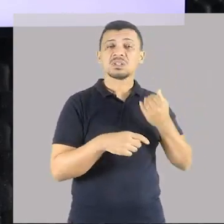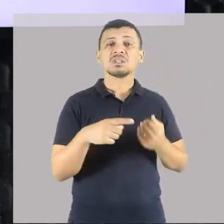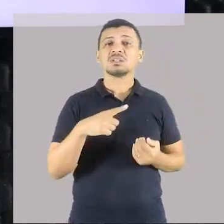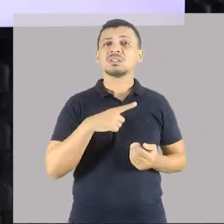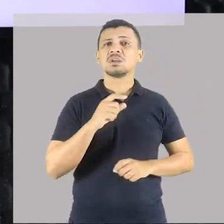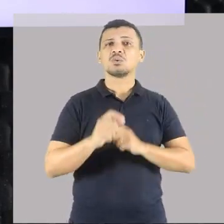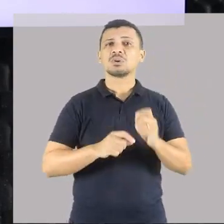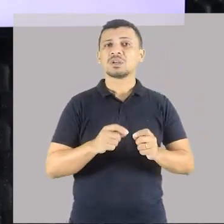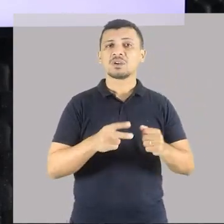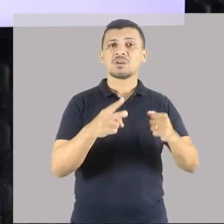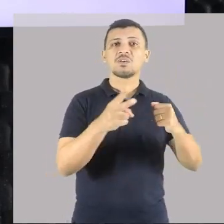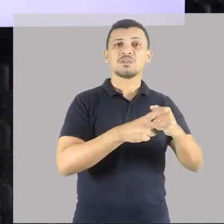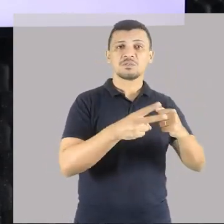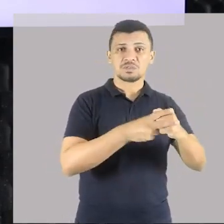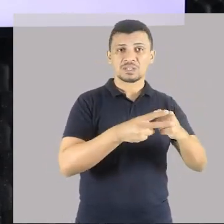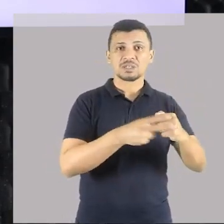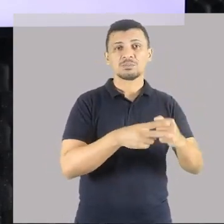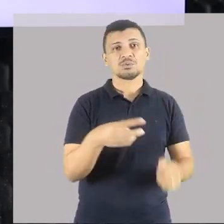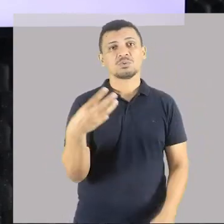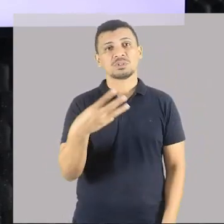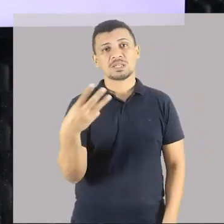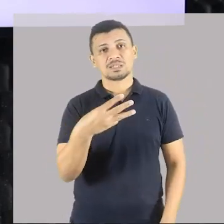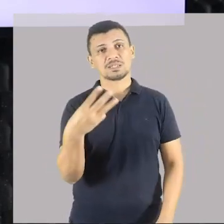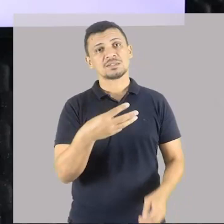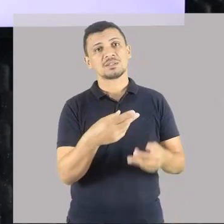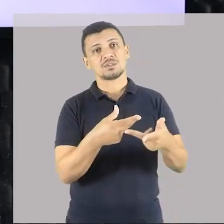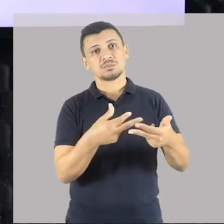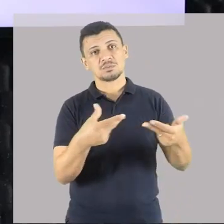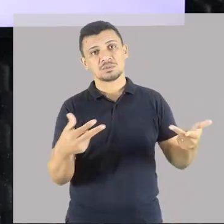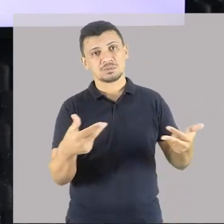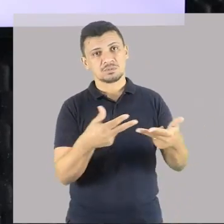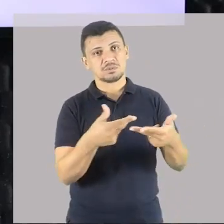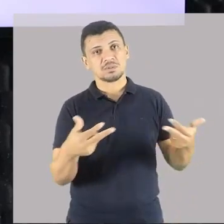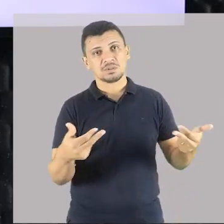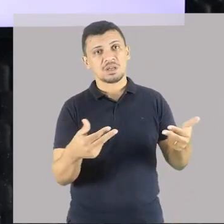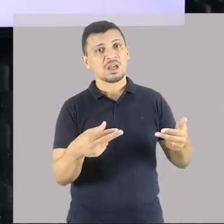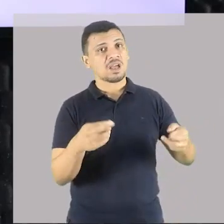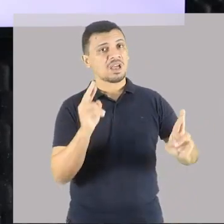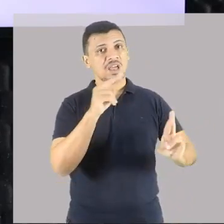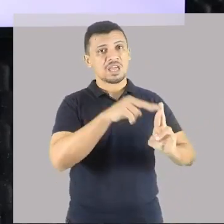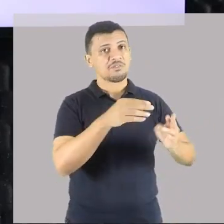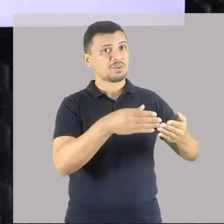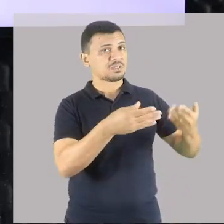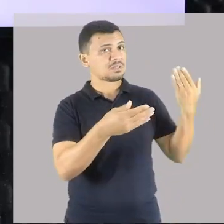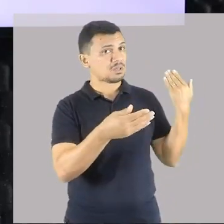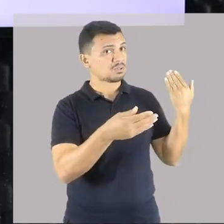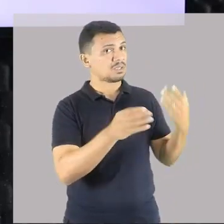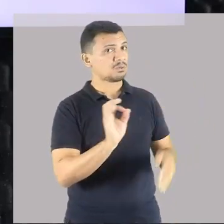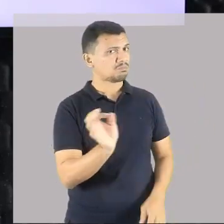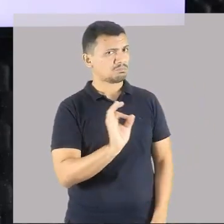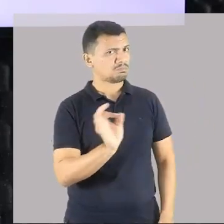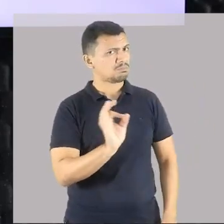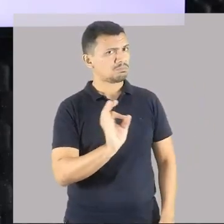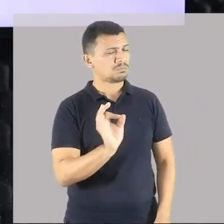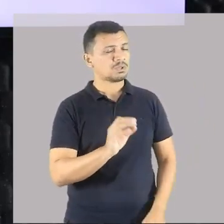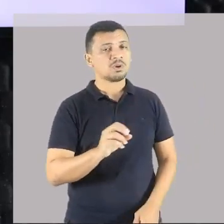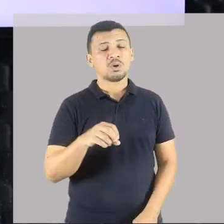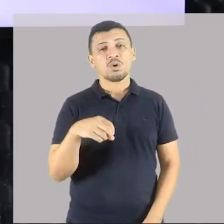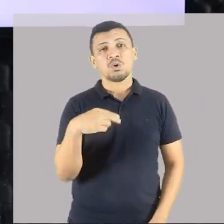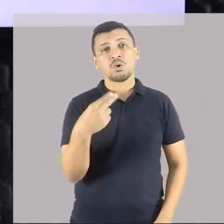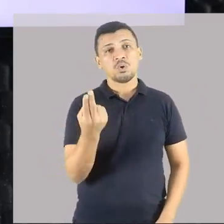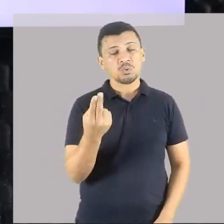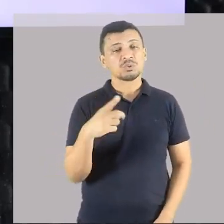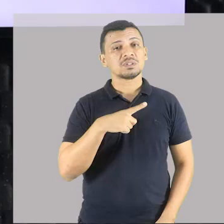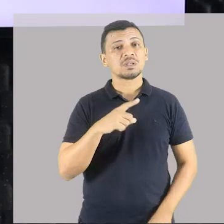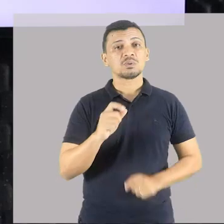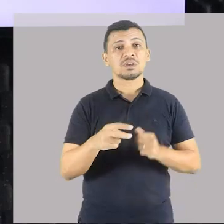que ter ou verbo na terceira do plural, sem uma referência anterior, terceira do plural, certo? Ou eu